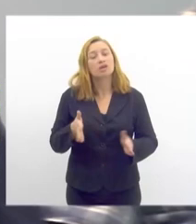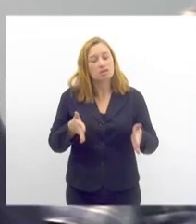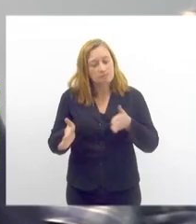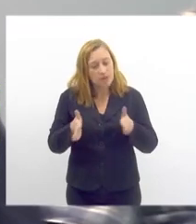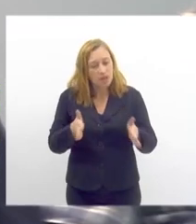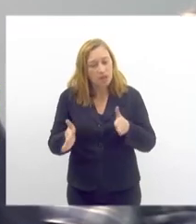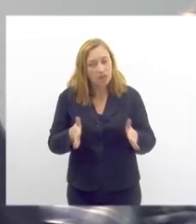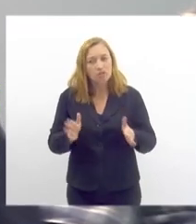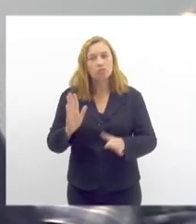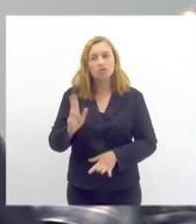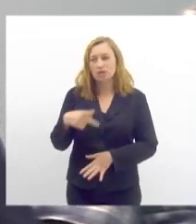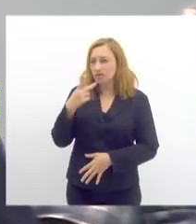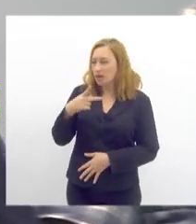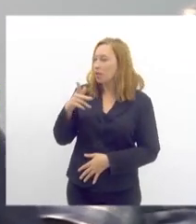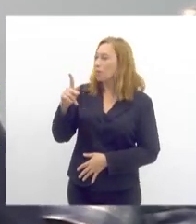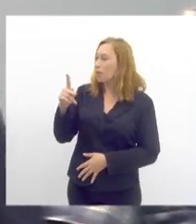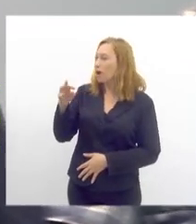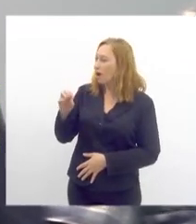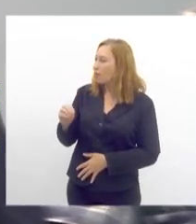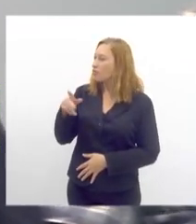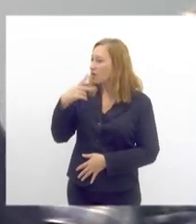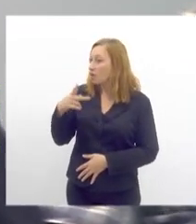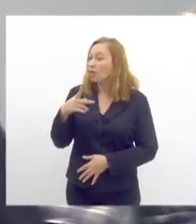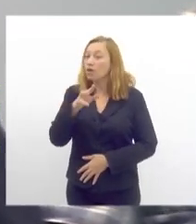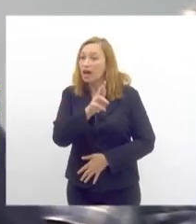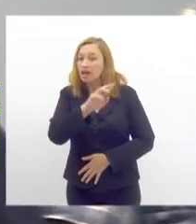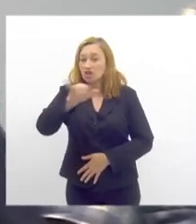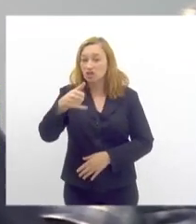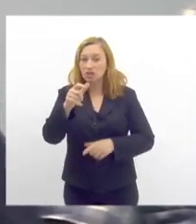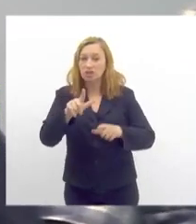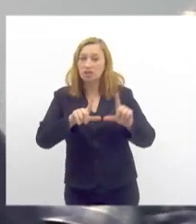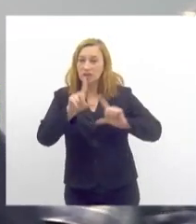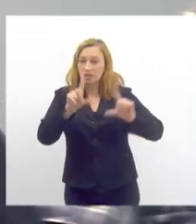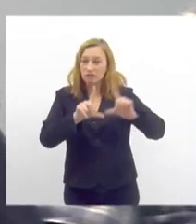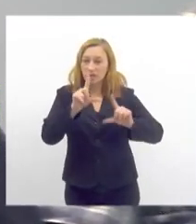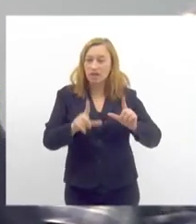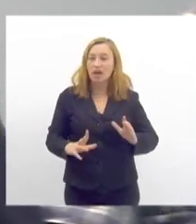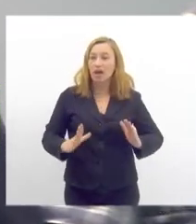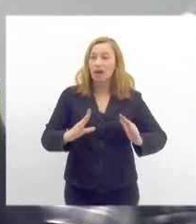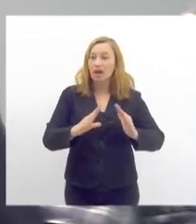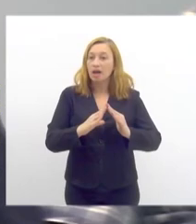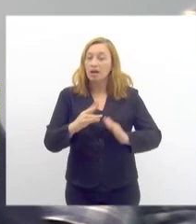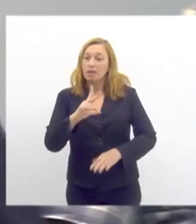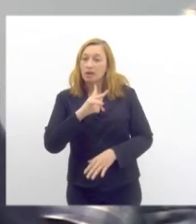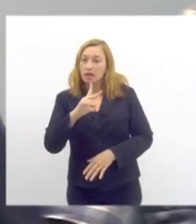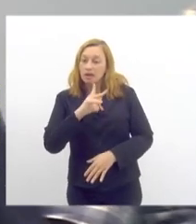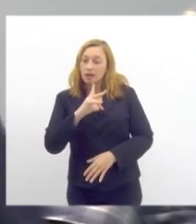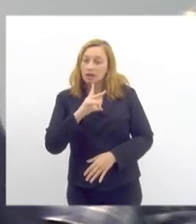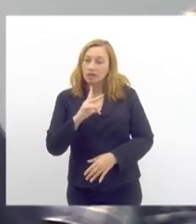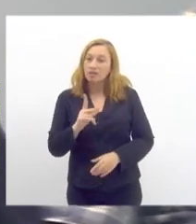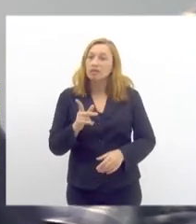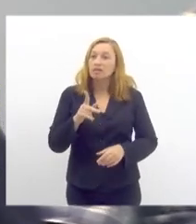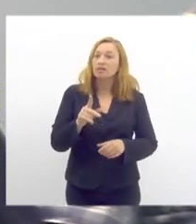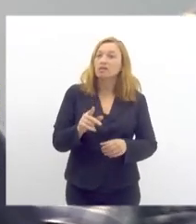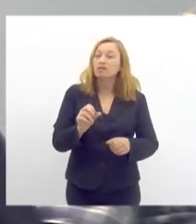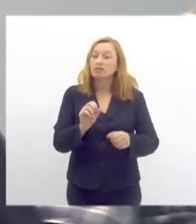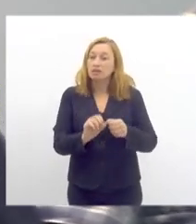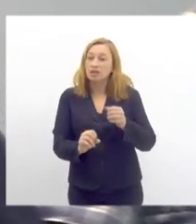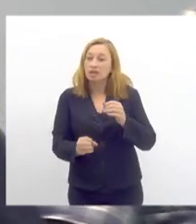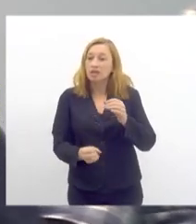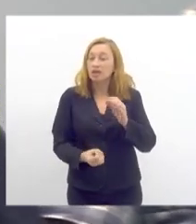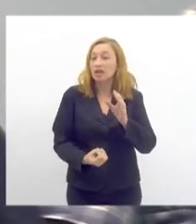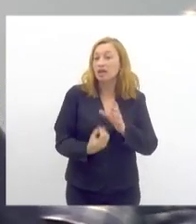bem disseram, o Pablo falou isso hoje no RJTV, é a própria casa do povo que vai fazer as emendas ou não.